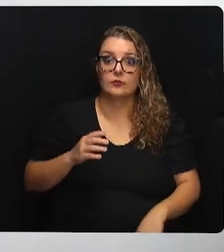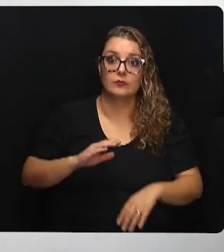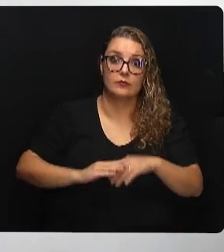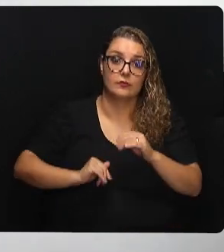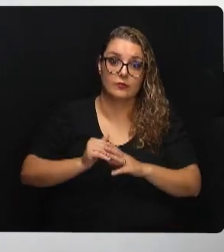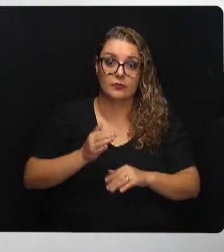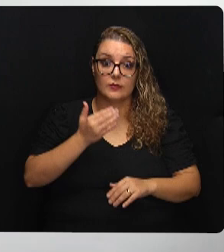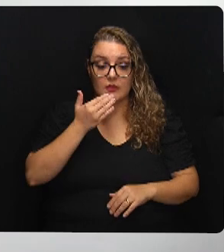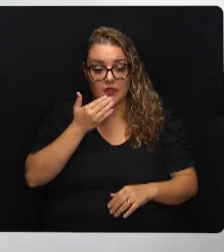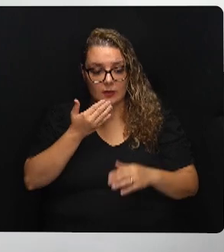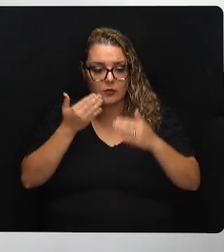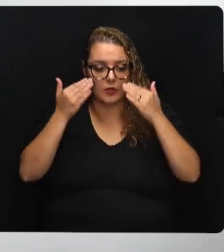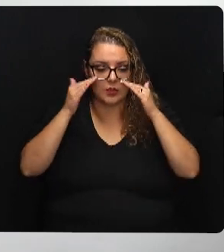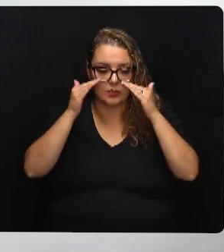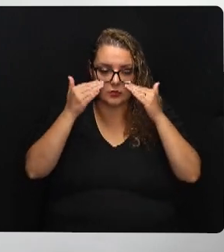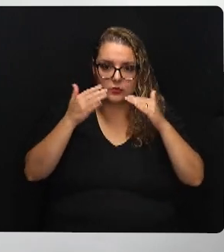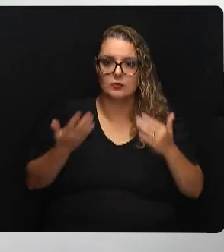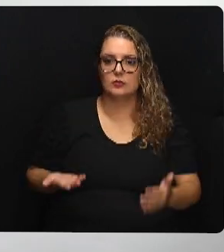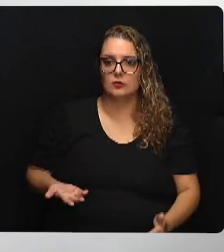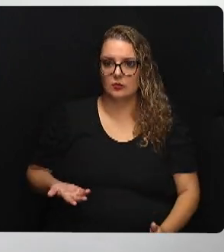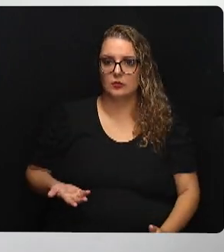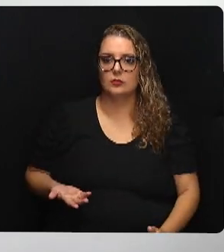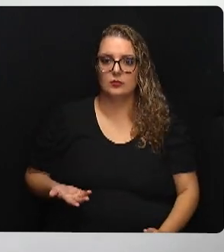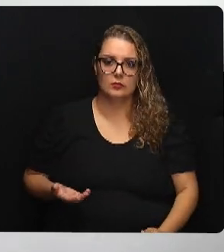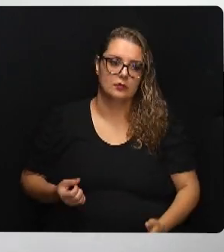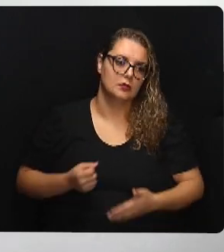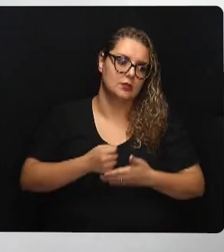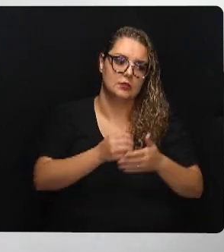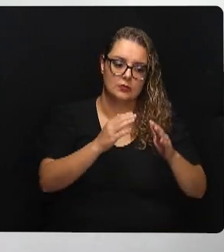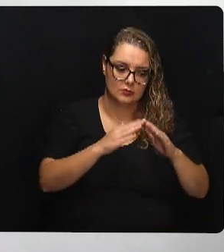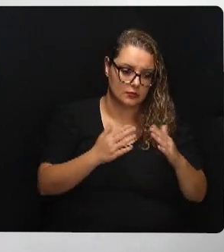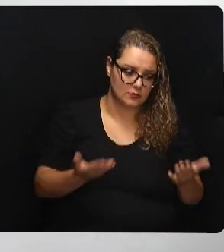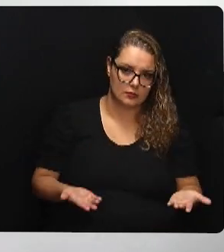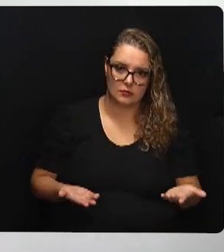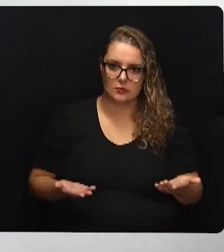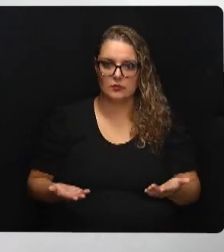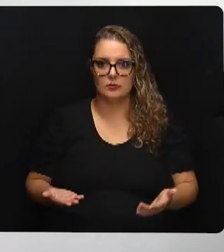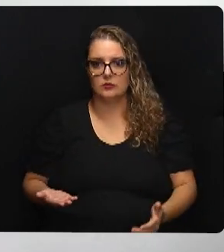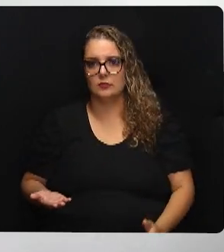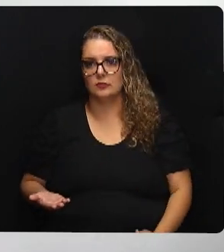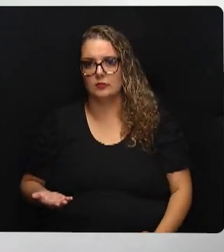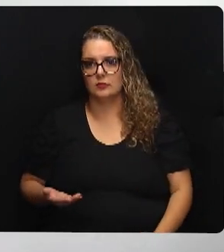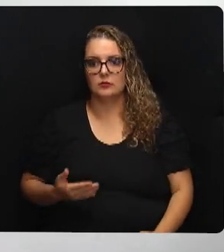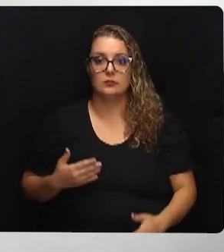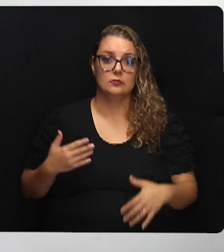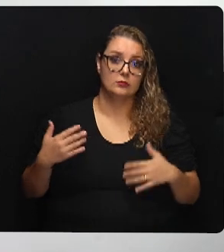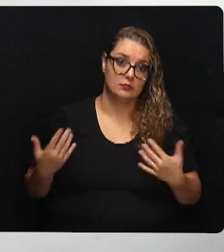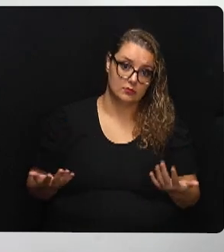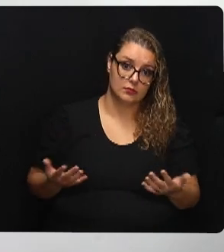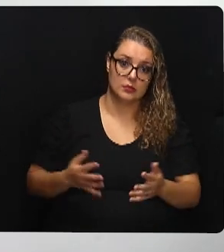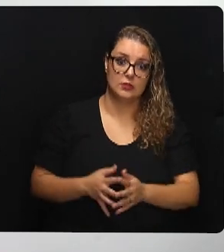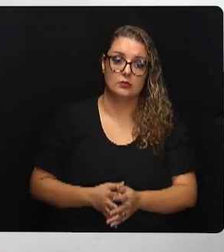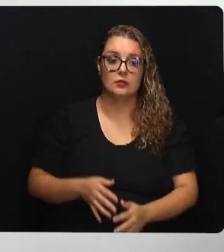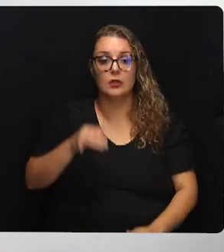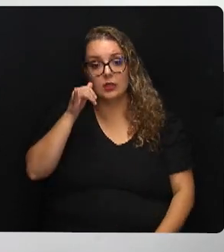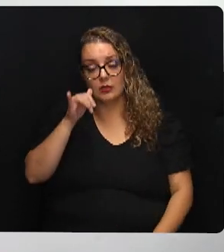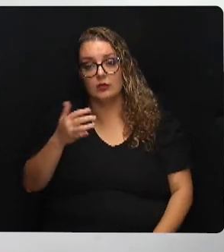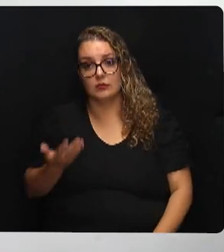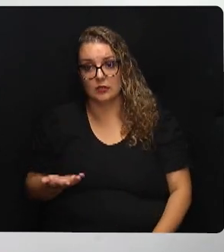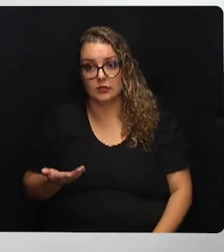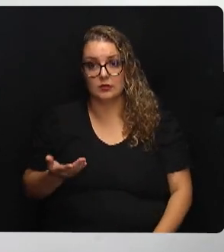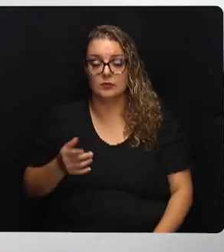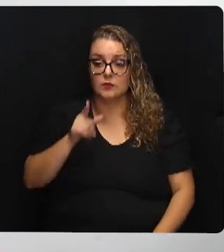né, a mão contaminada para casa, né, põe na boca.